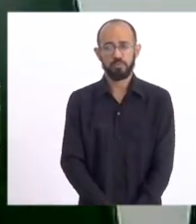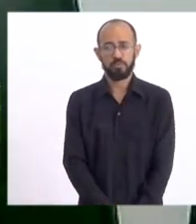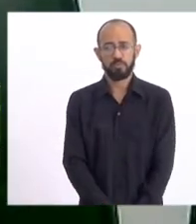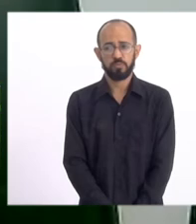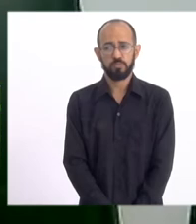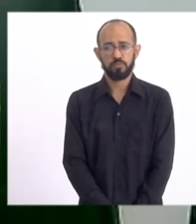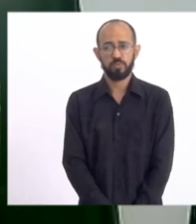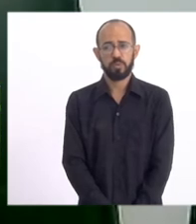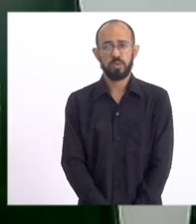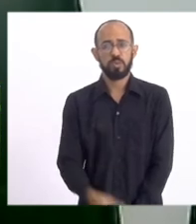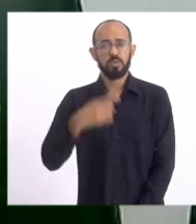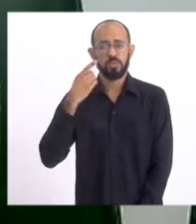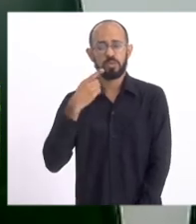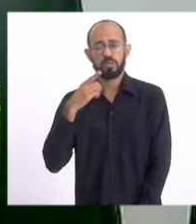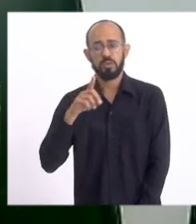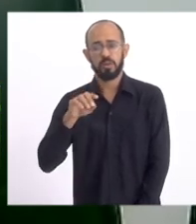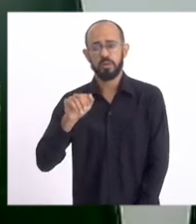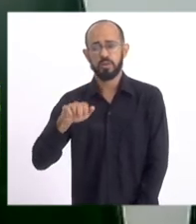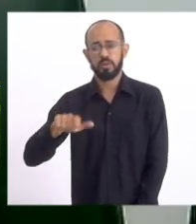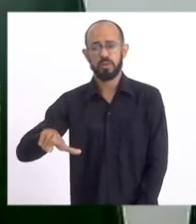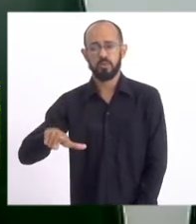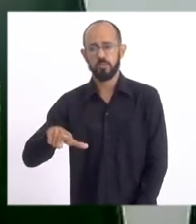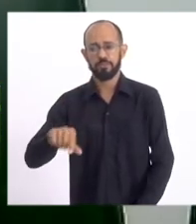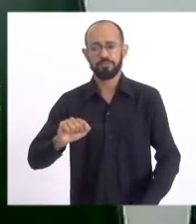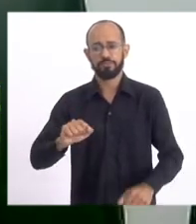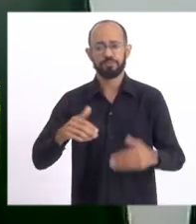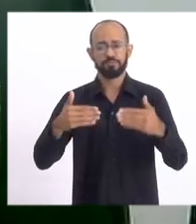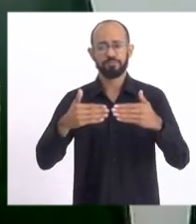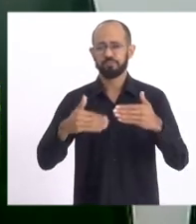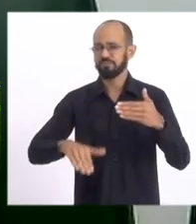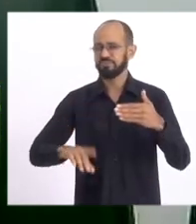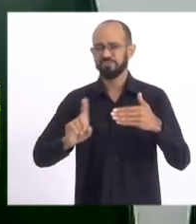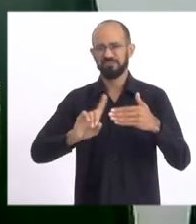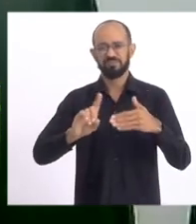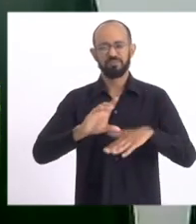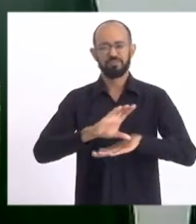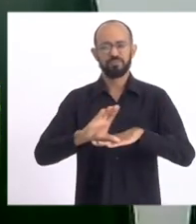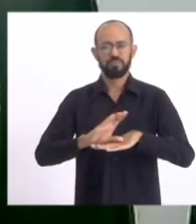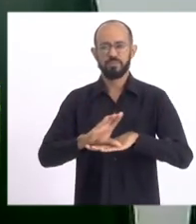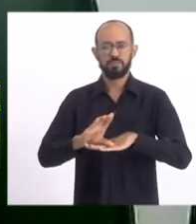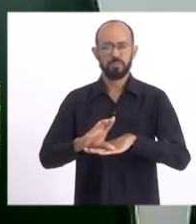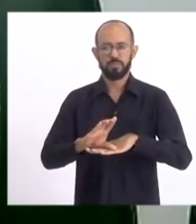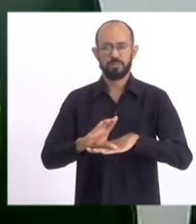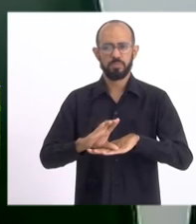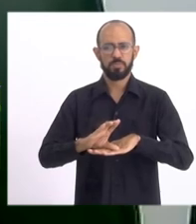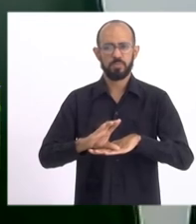1944, autoria do deputado Daniel Librelon, parecer pela inconstitucionalidade.